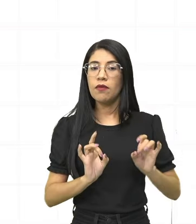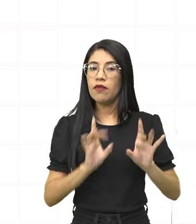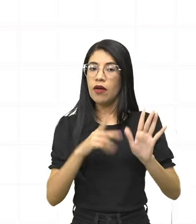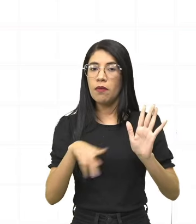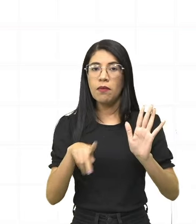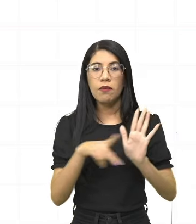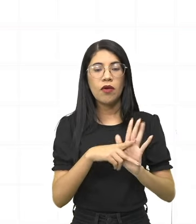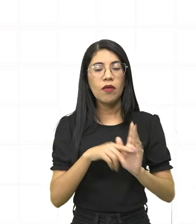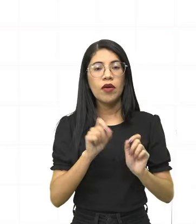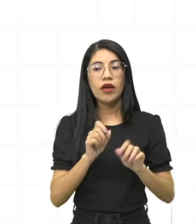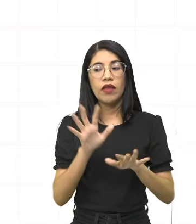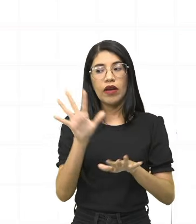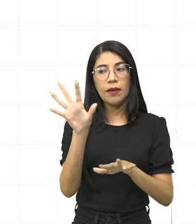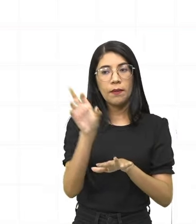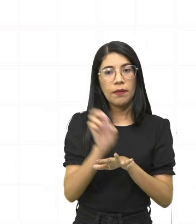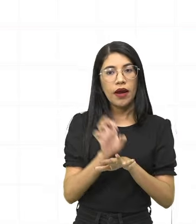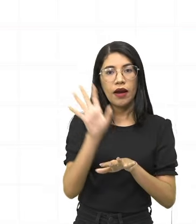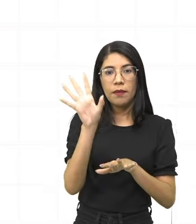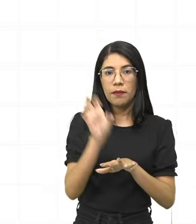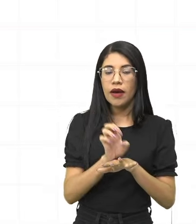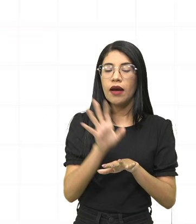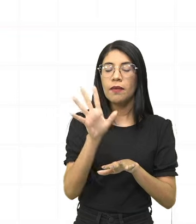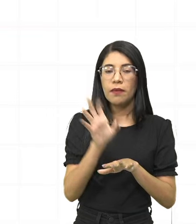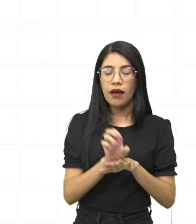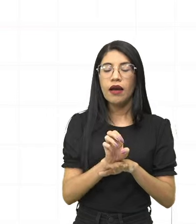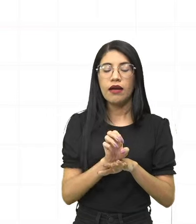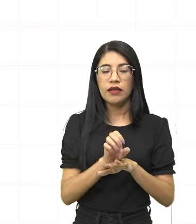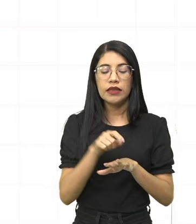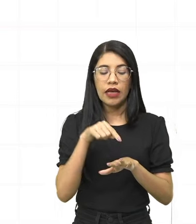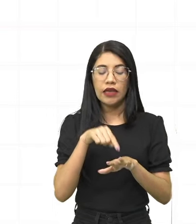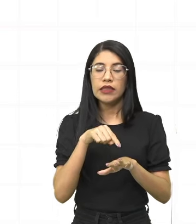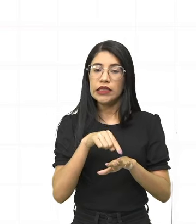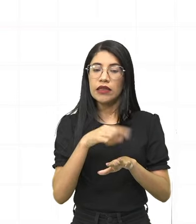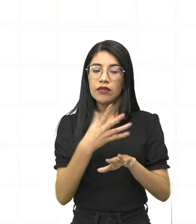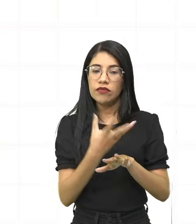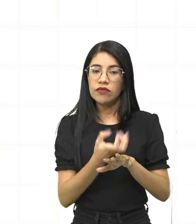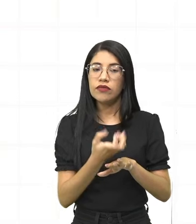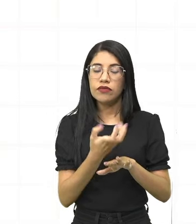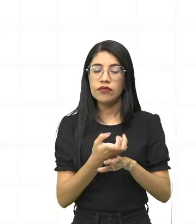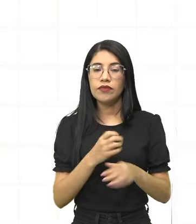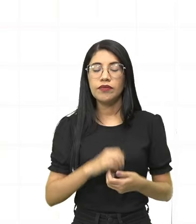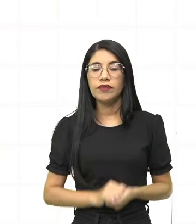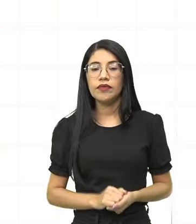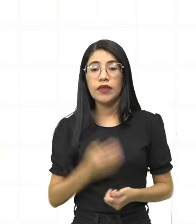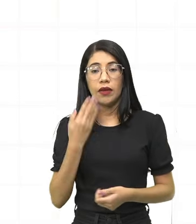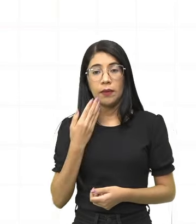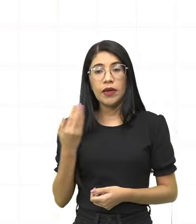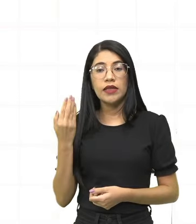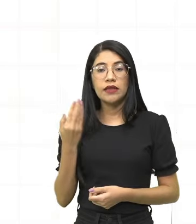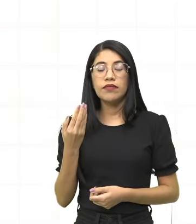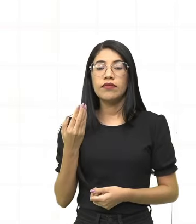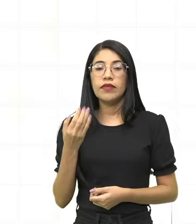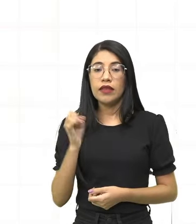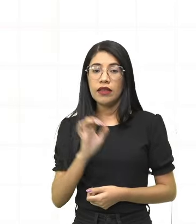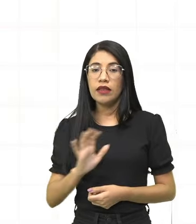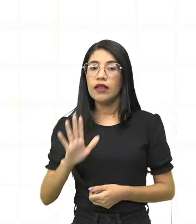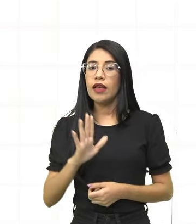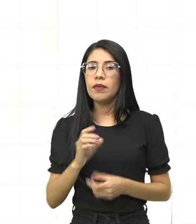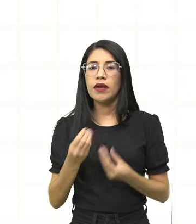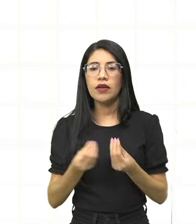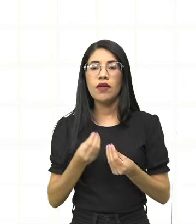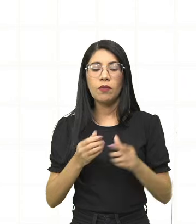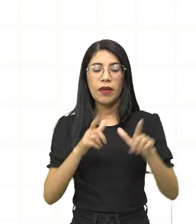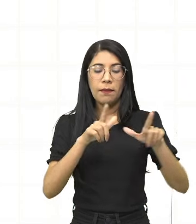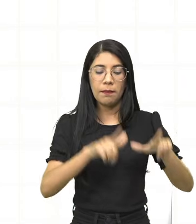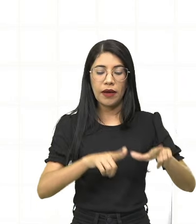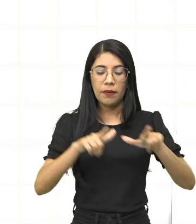recolher, né? Ela vai coletar ali a radiação solar, como a gente pode observar aqui na imagem. Então, essas aqui são